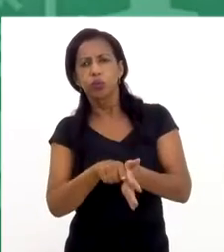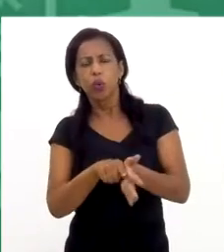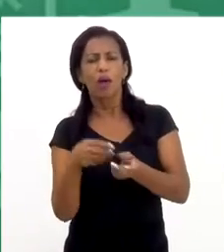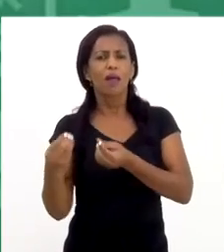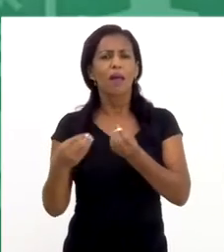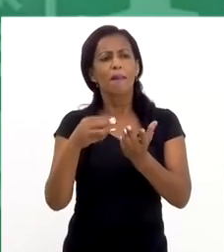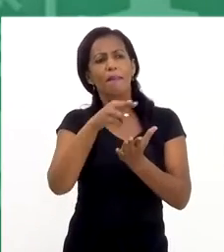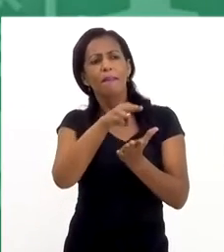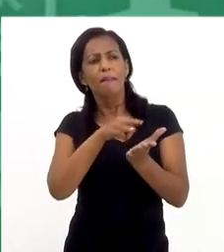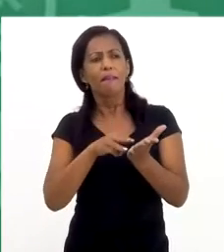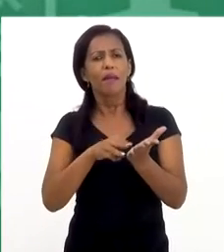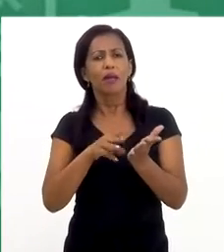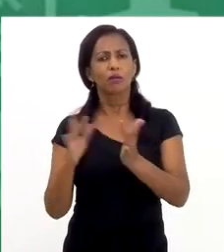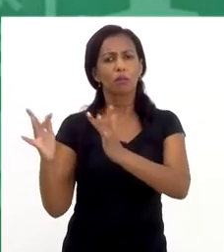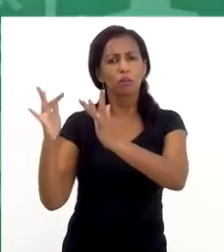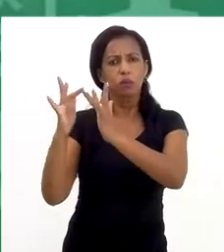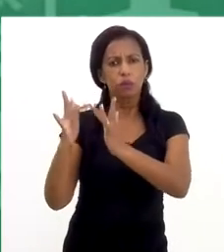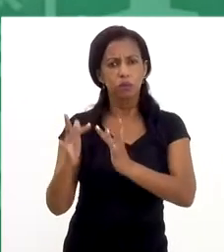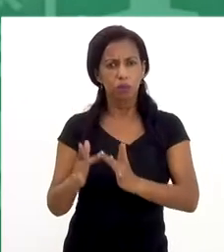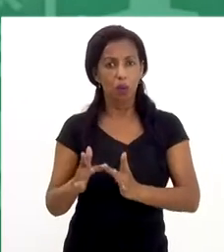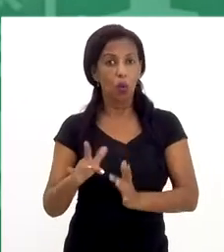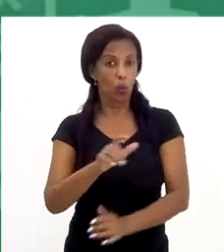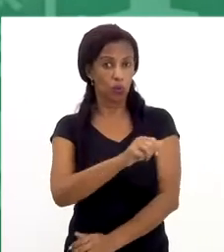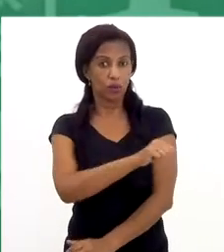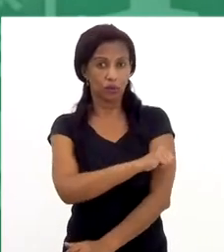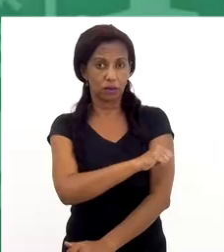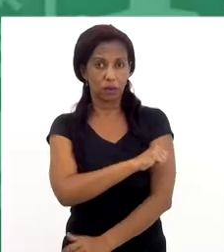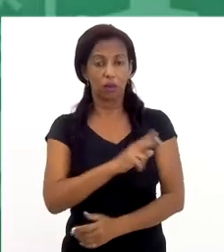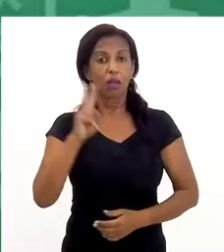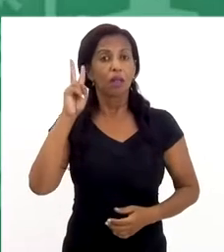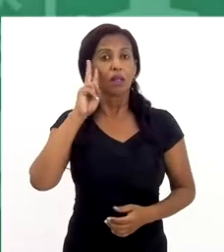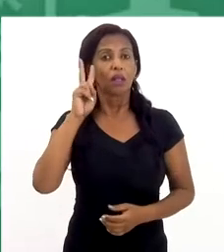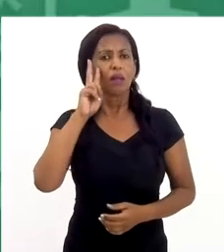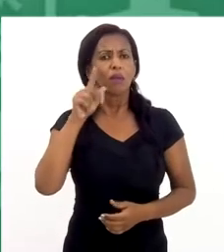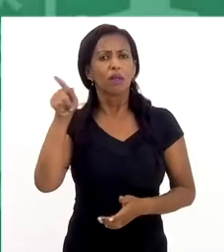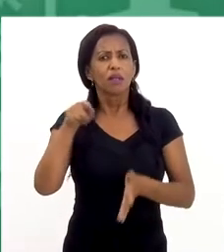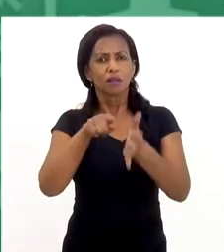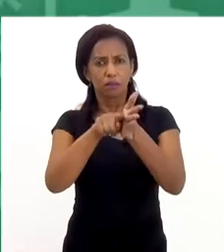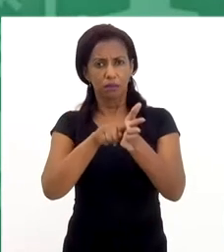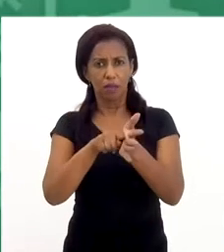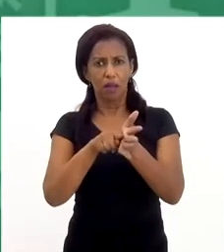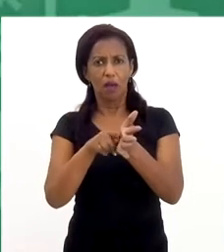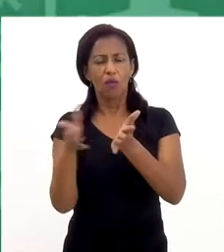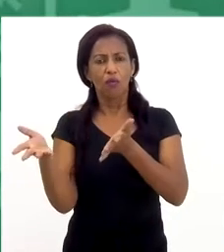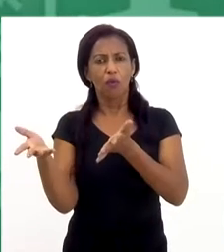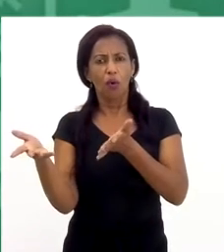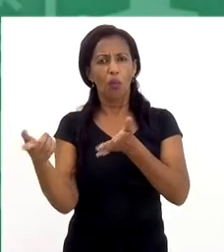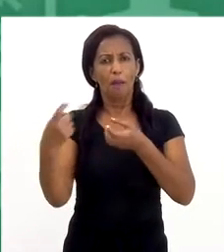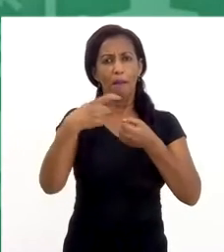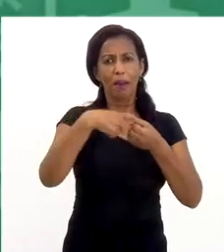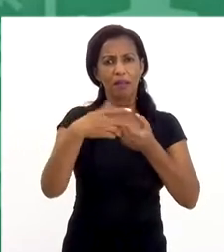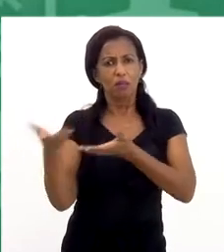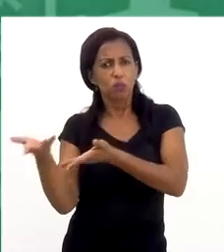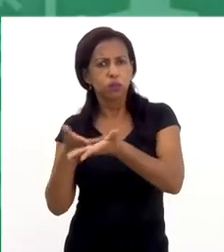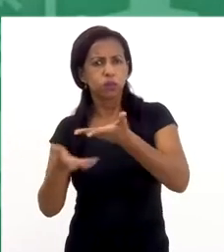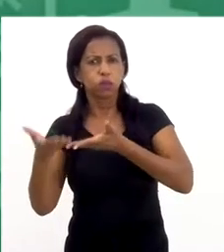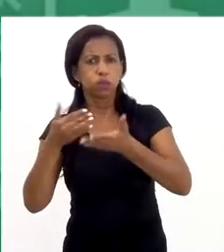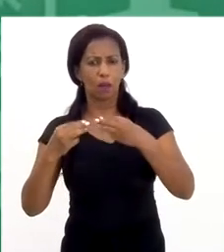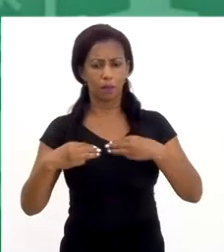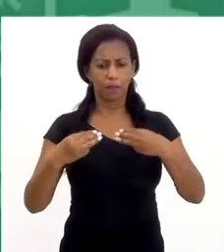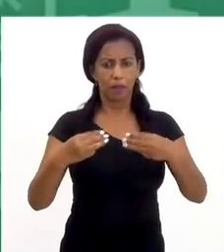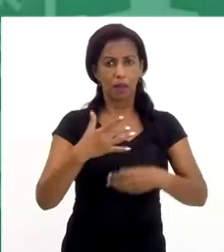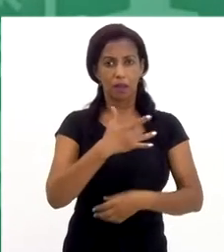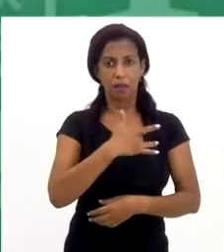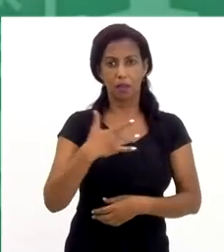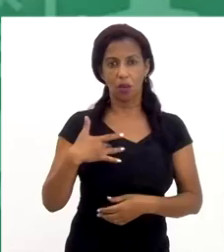né a metodologia que vocês usaram para ter esse contato com os estudantes Lembrando que essa pesquisa foi uma parceria né do Ministério da